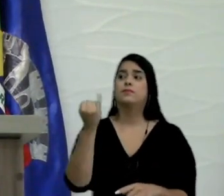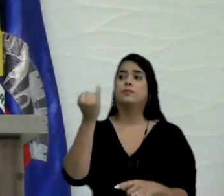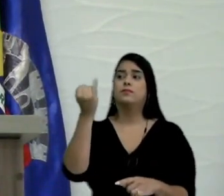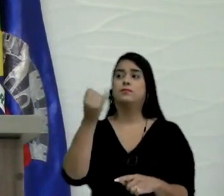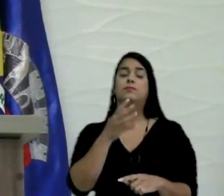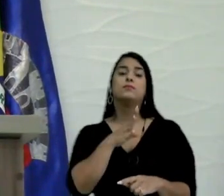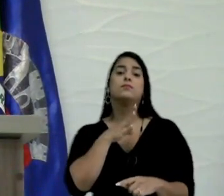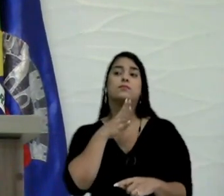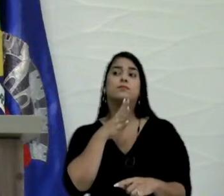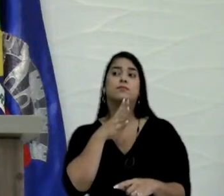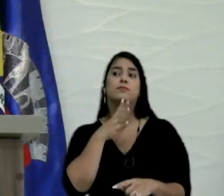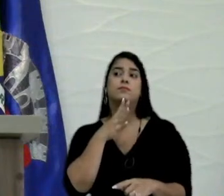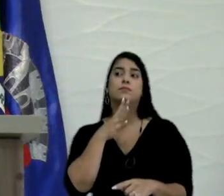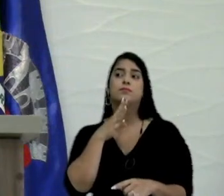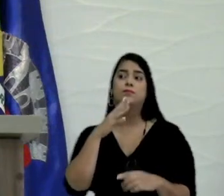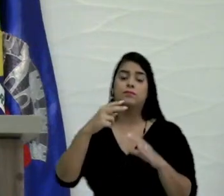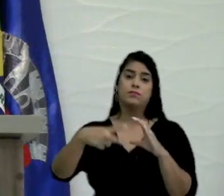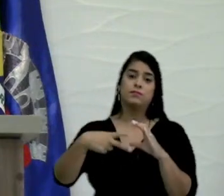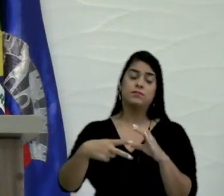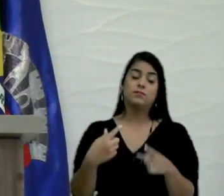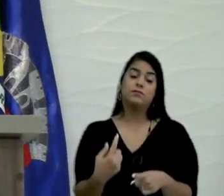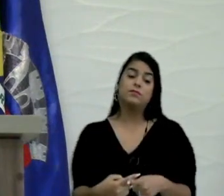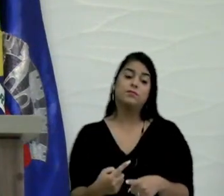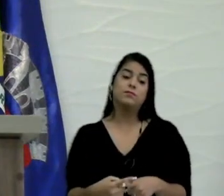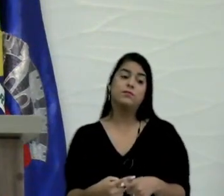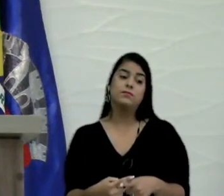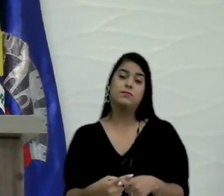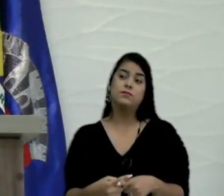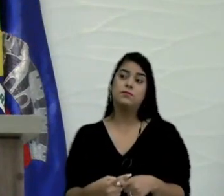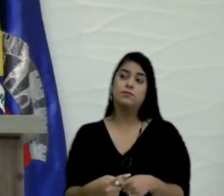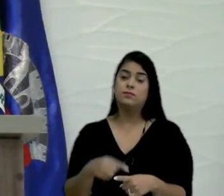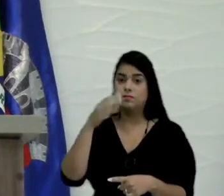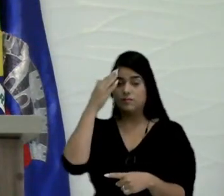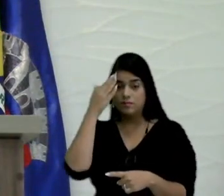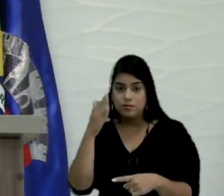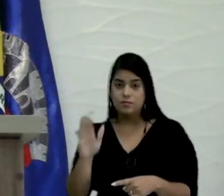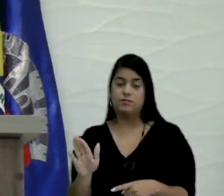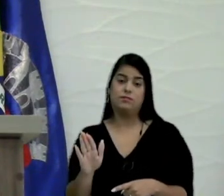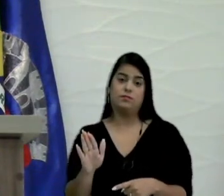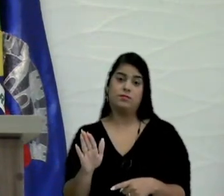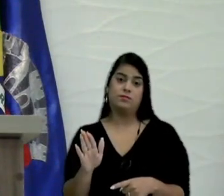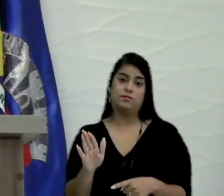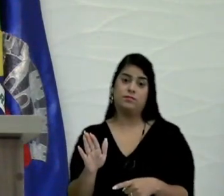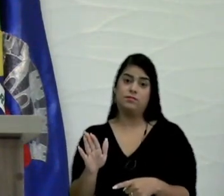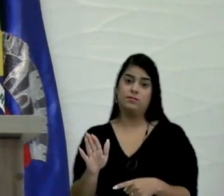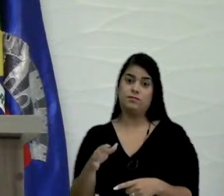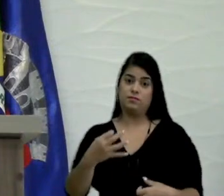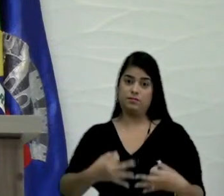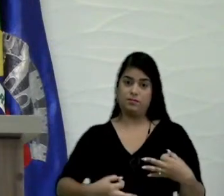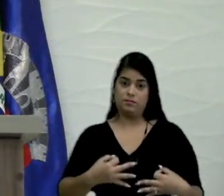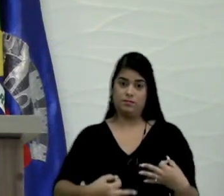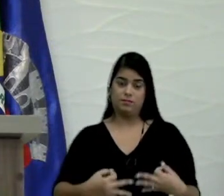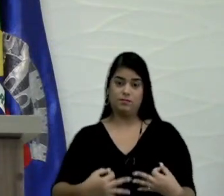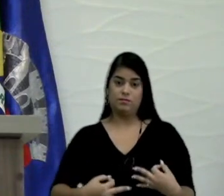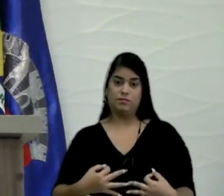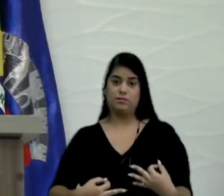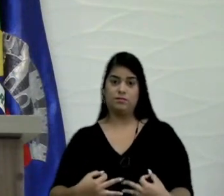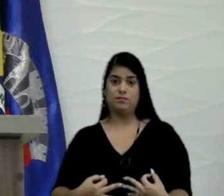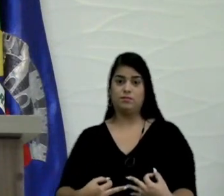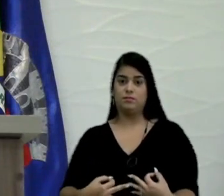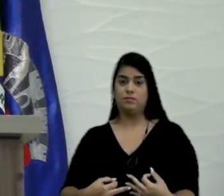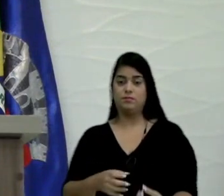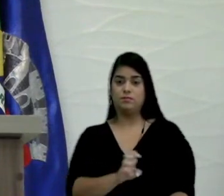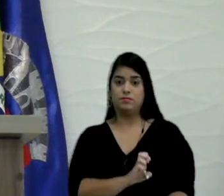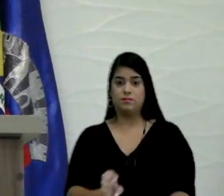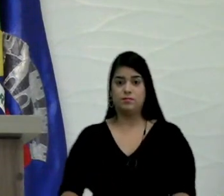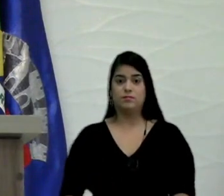conhecimento dessa casa Porque até então eu não sabia que tinha sido embargada pelo Tribunal de Contas do Estado